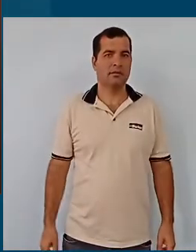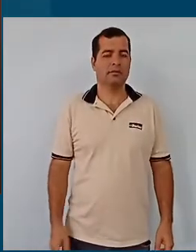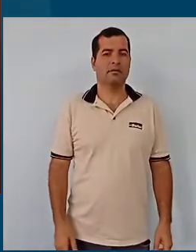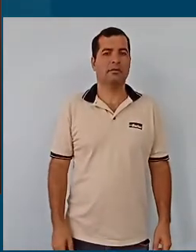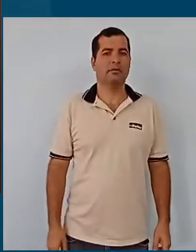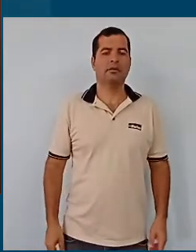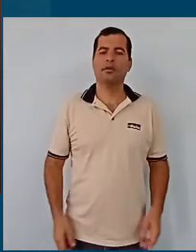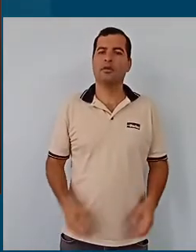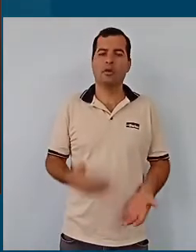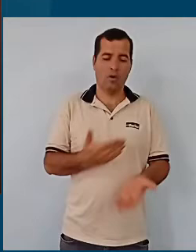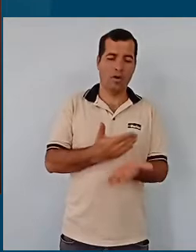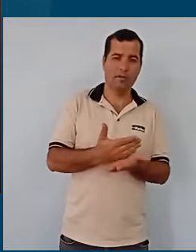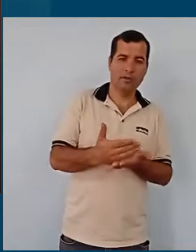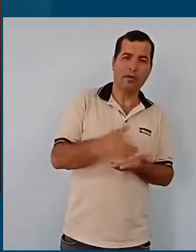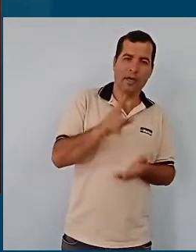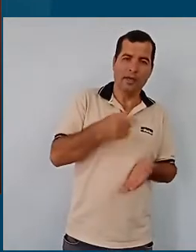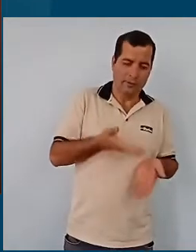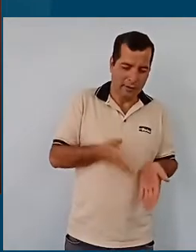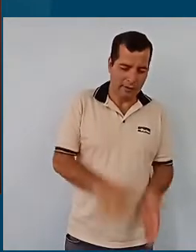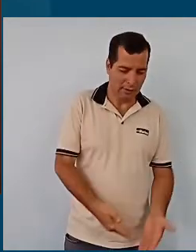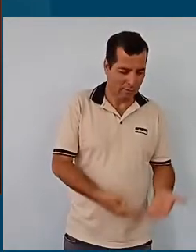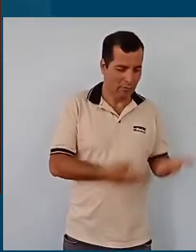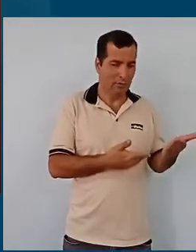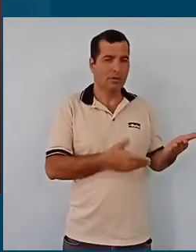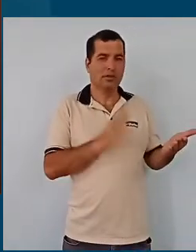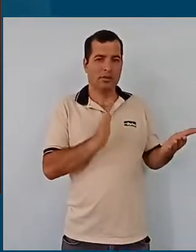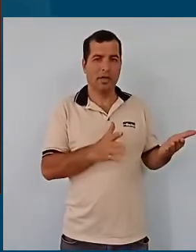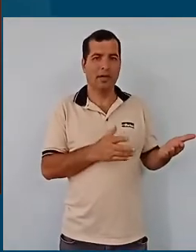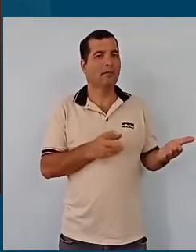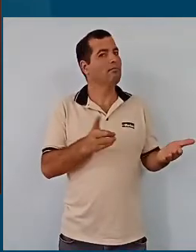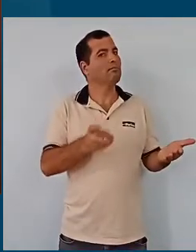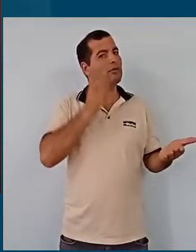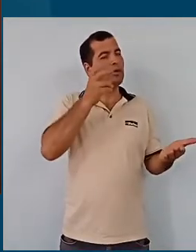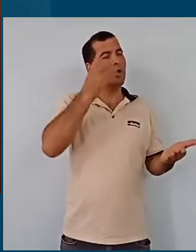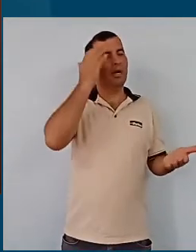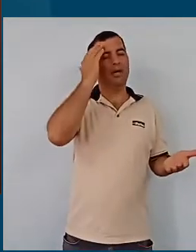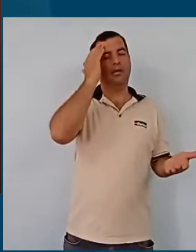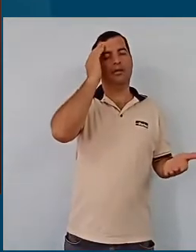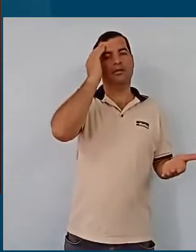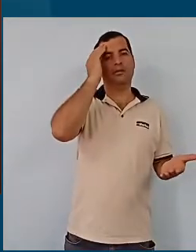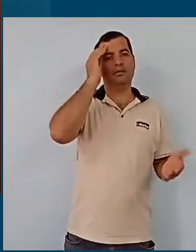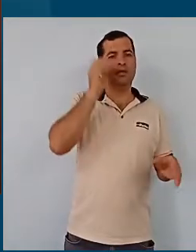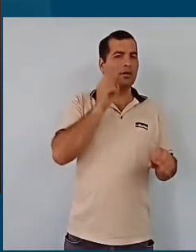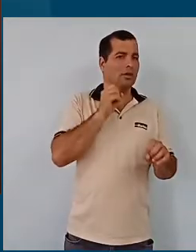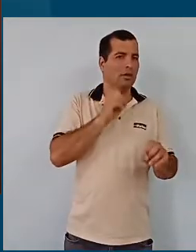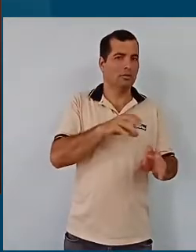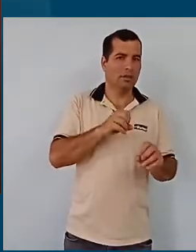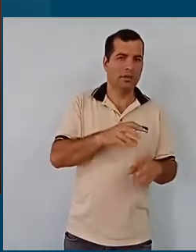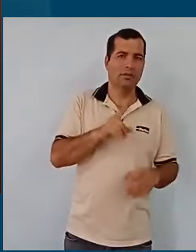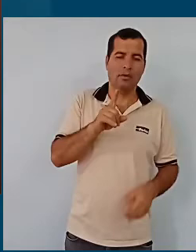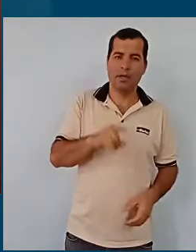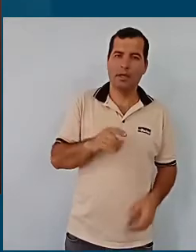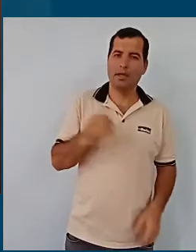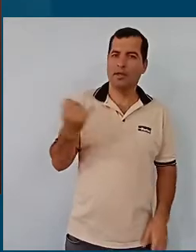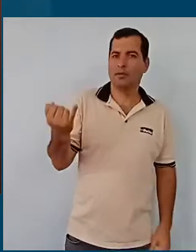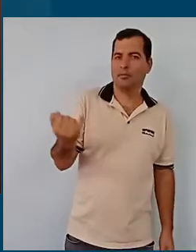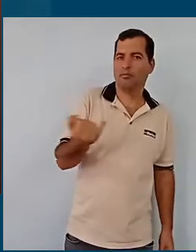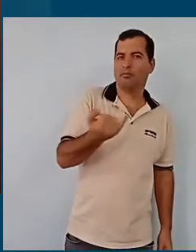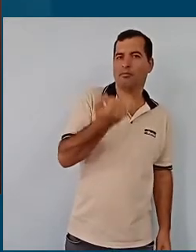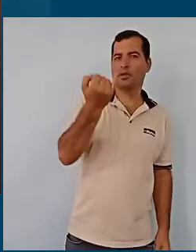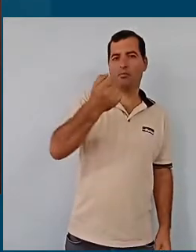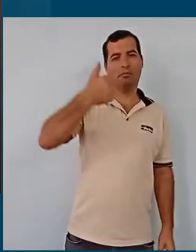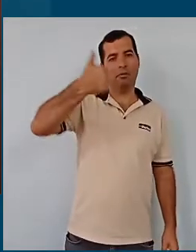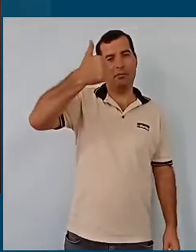faz isso desde que a gente nasce, né? Quando a gente descobre isso, a educação passa a ser a atividade mais importante